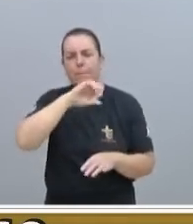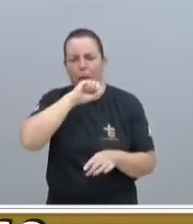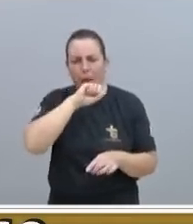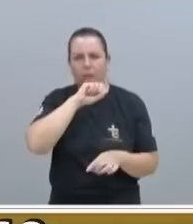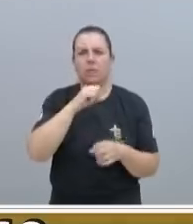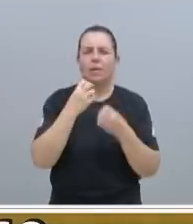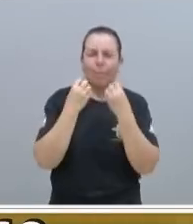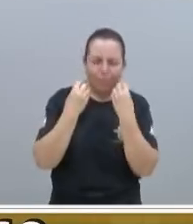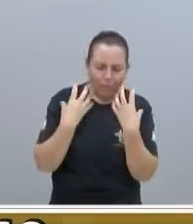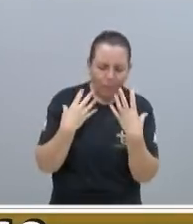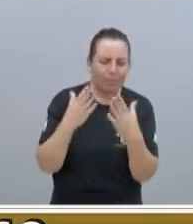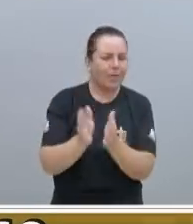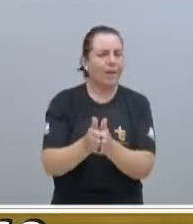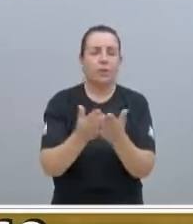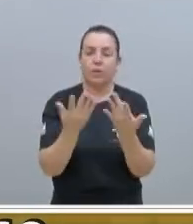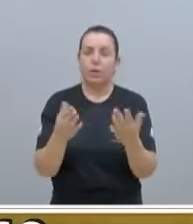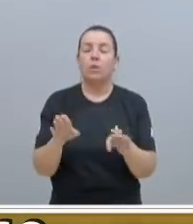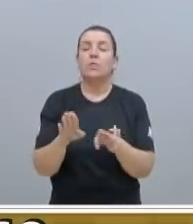martin